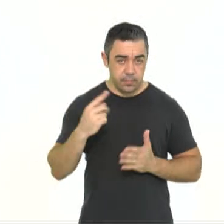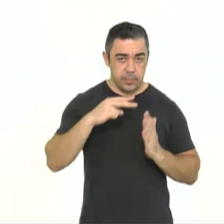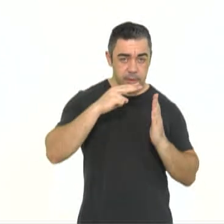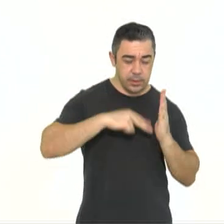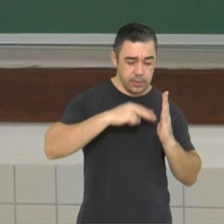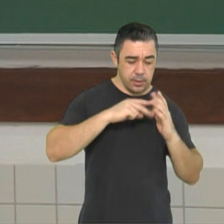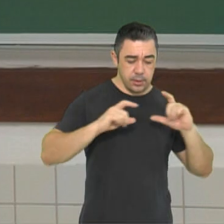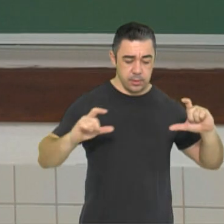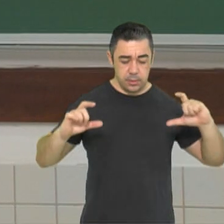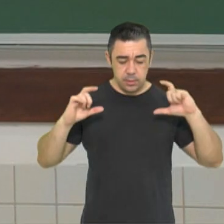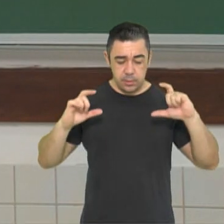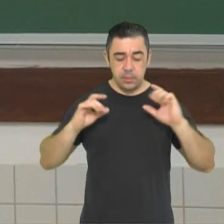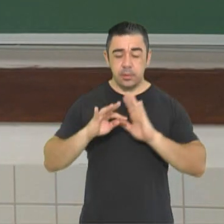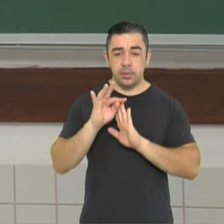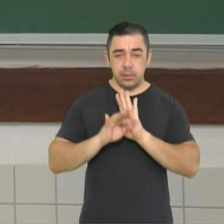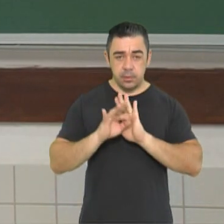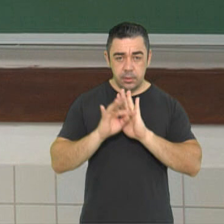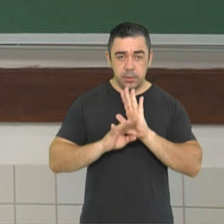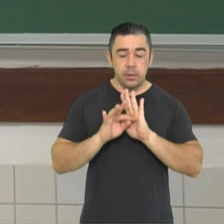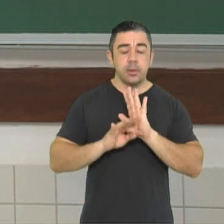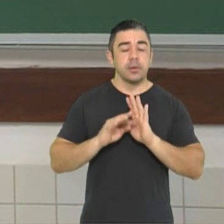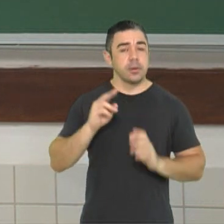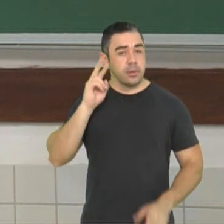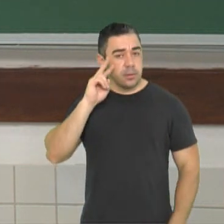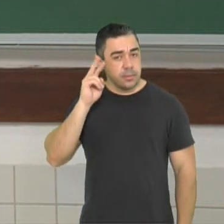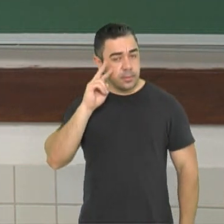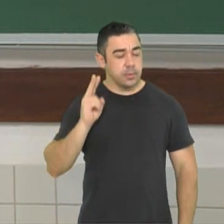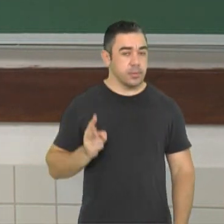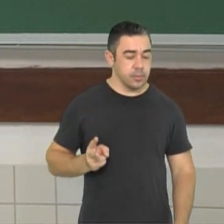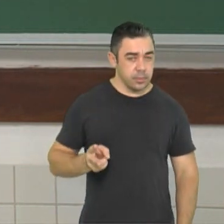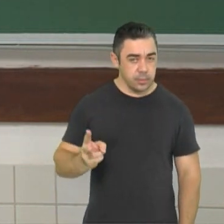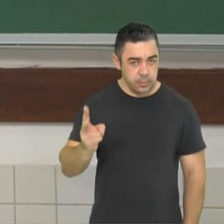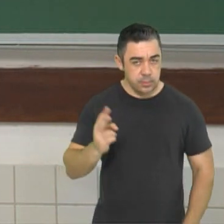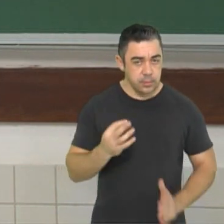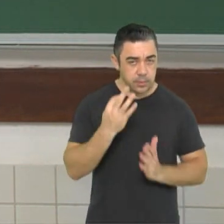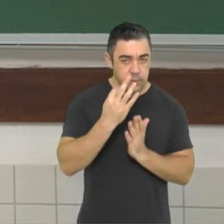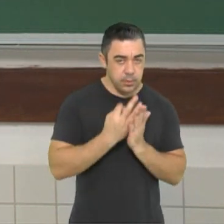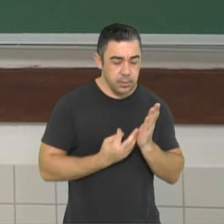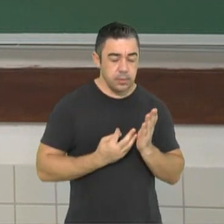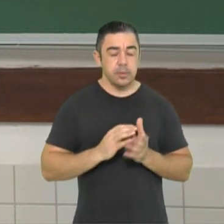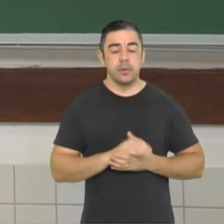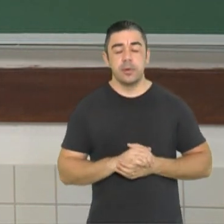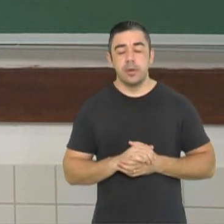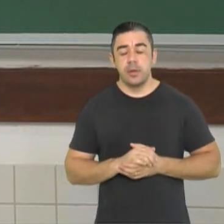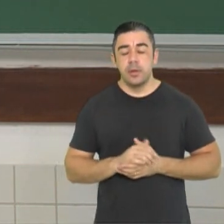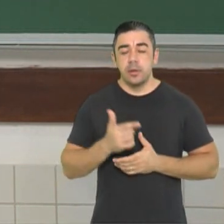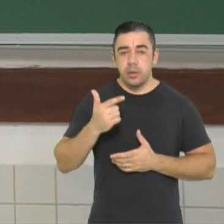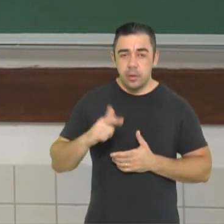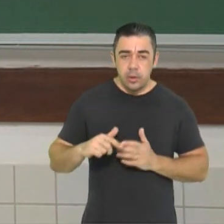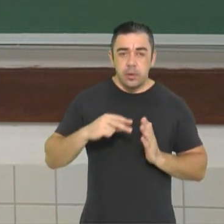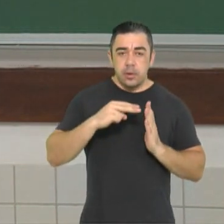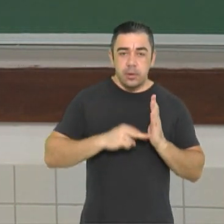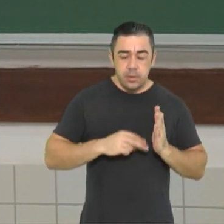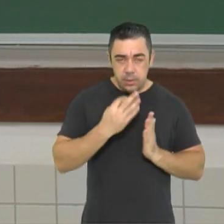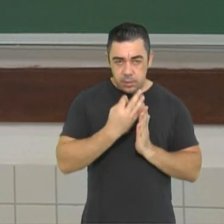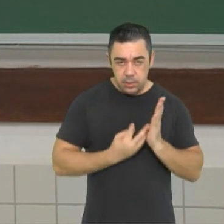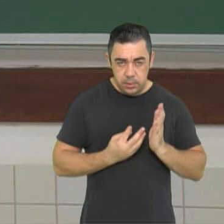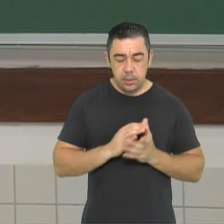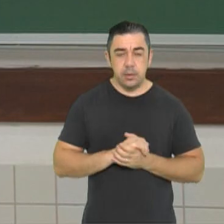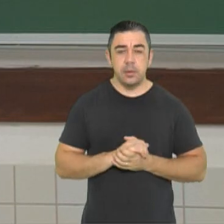do texto que nós lemos hoje, certo? Lembrando que nós estamos continuando a leitura, então nós vamos reler um trecho